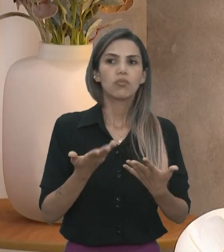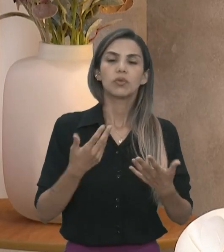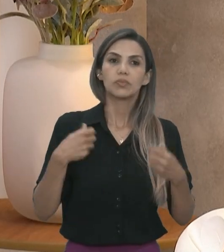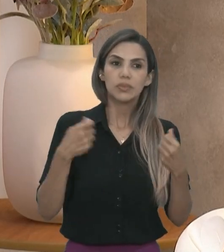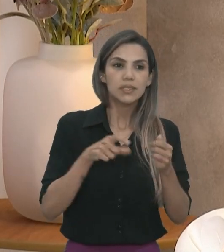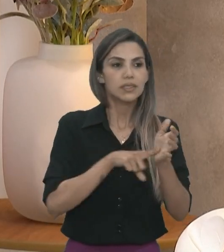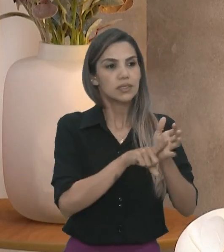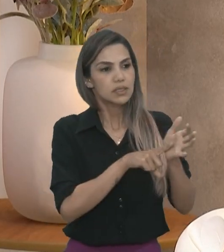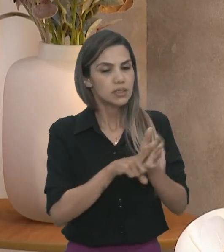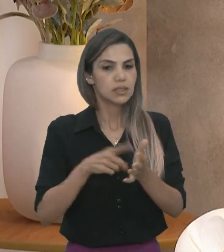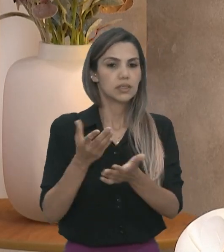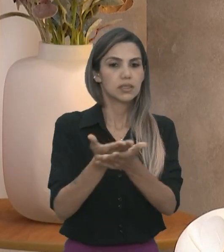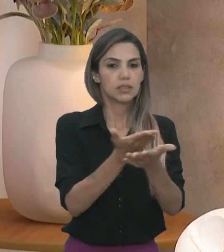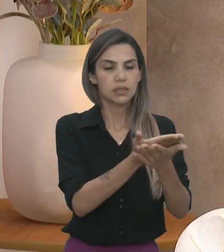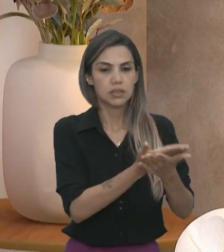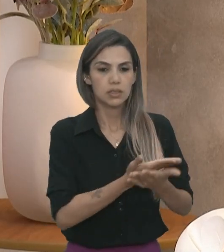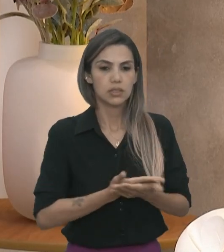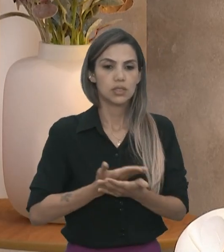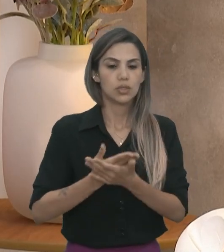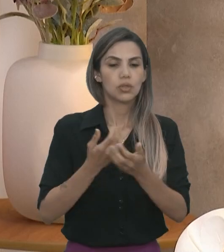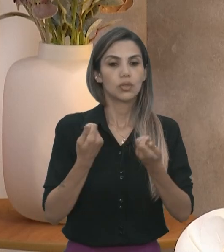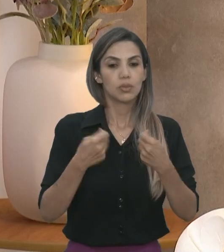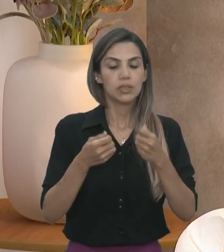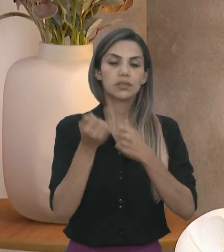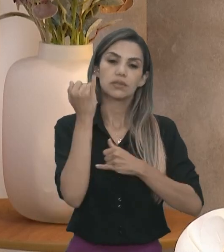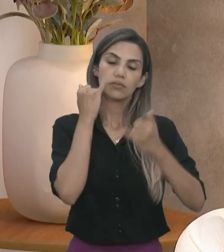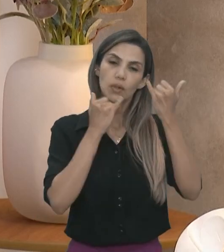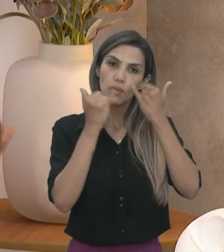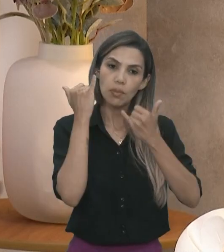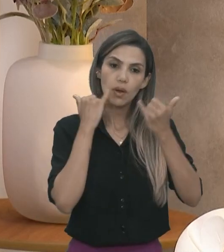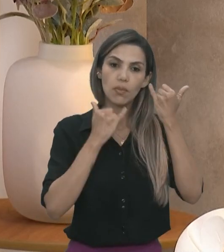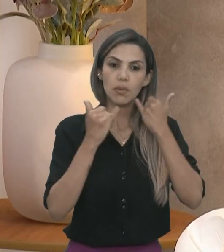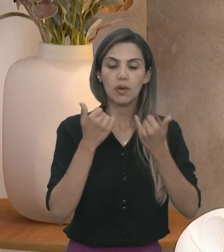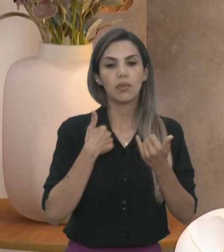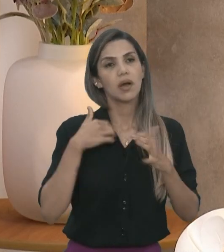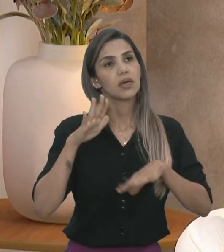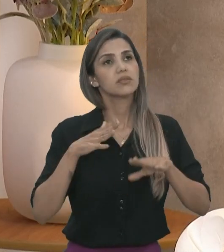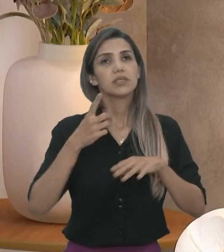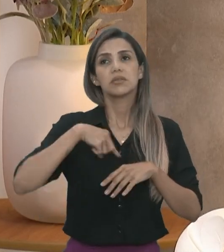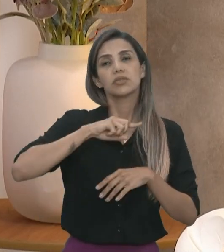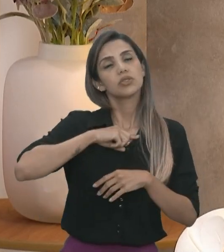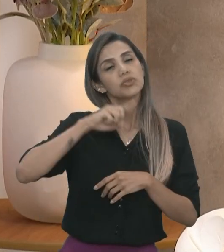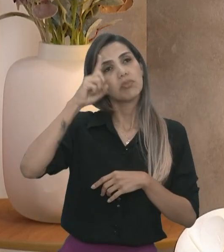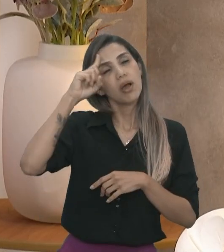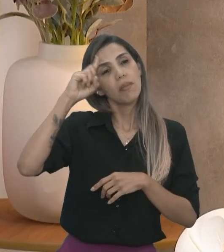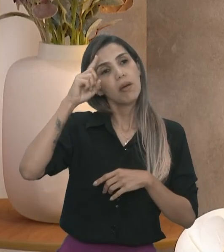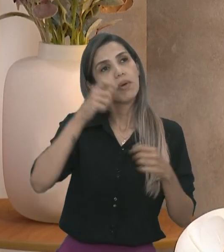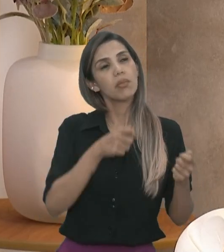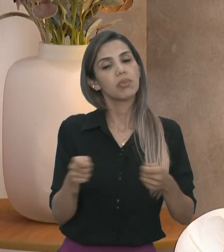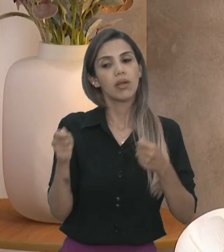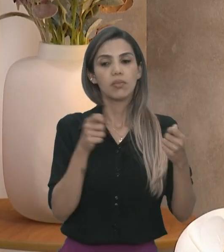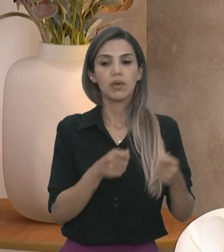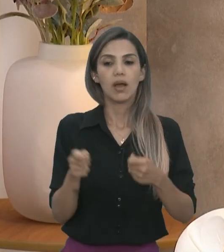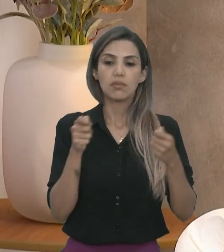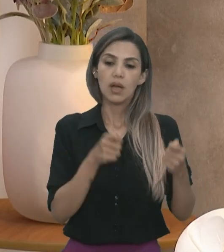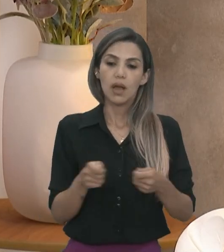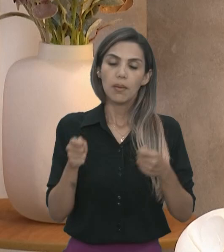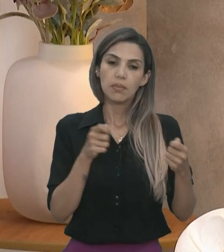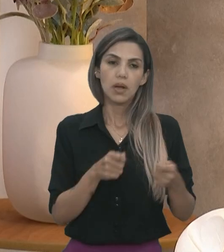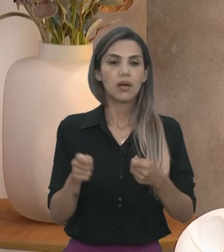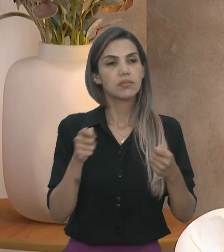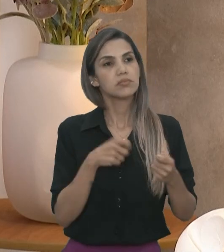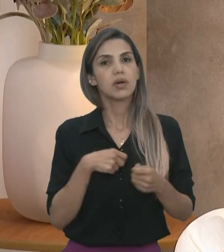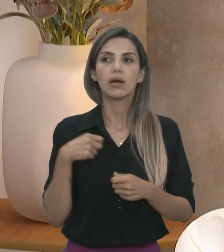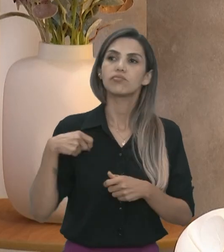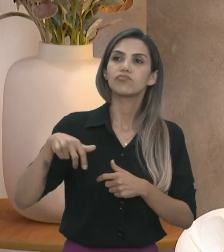trazer essas informações, porque muitas vezes, no dia a dia, no fluxo rápido, e rotineiro de